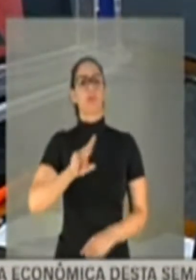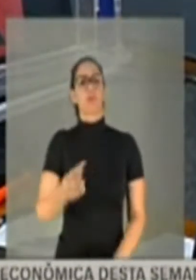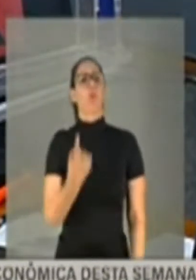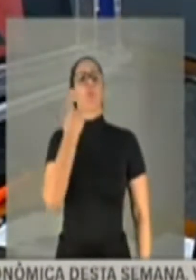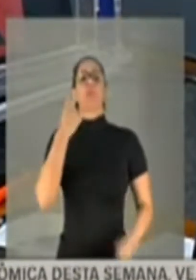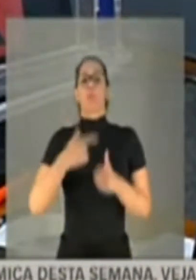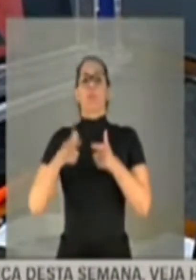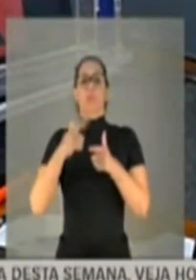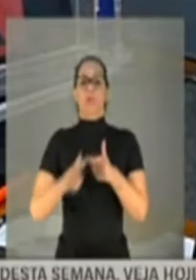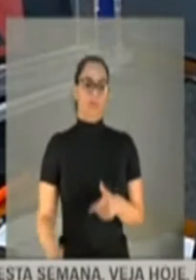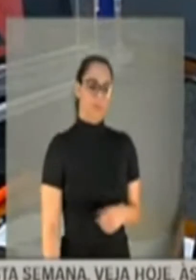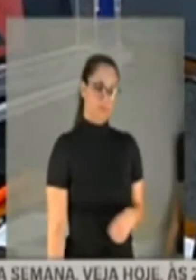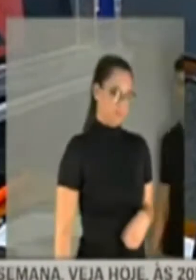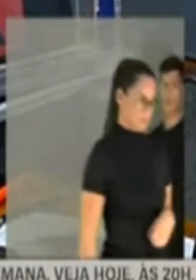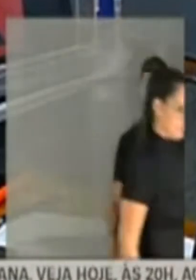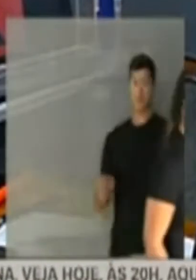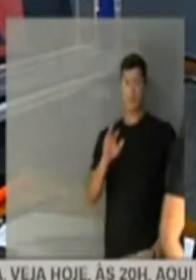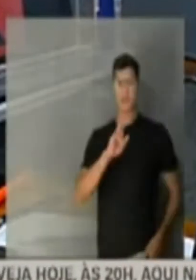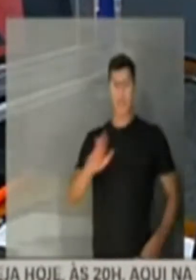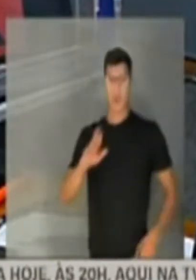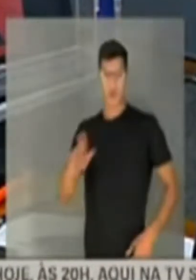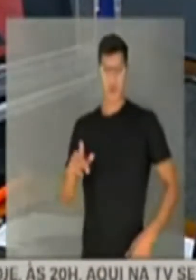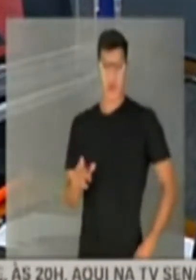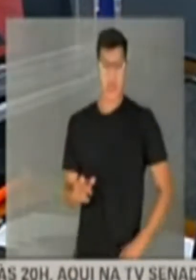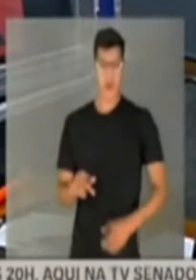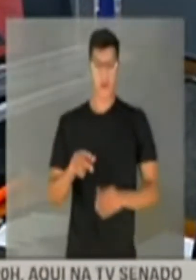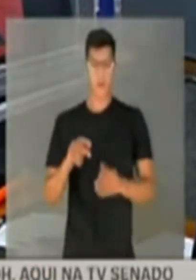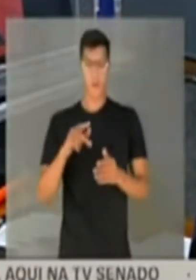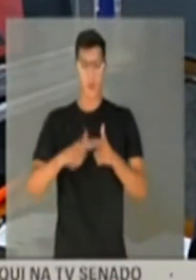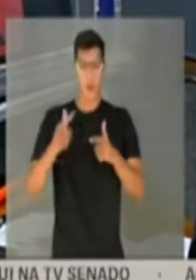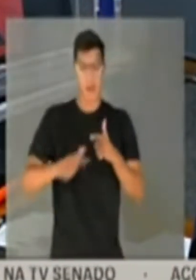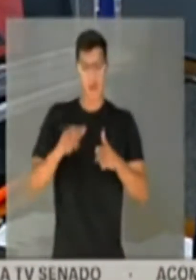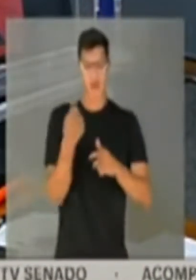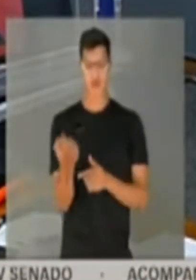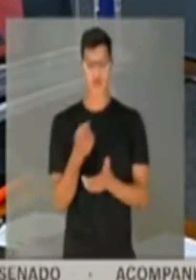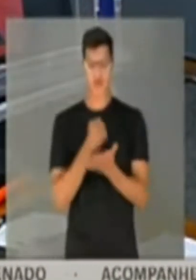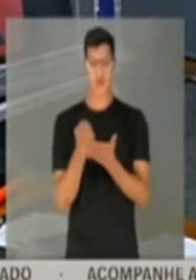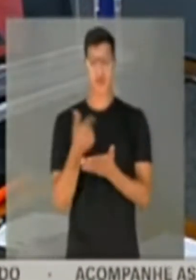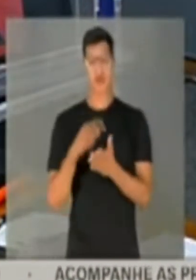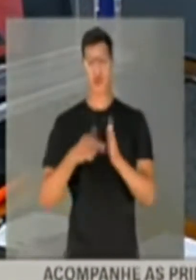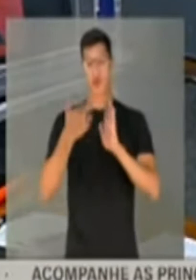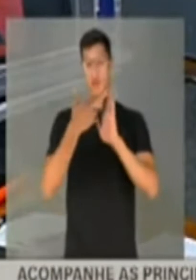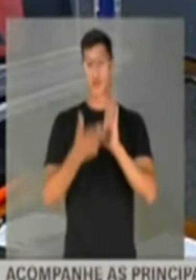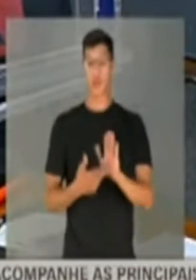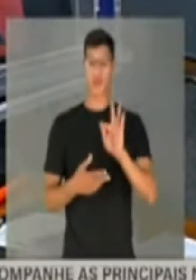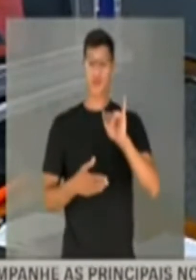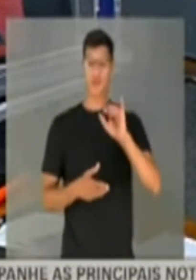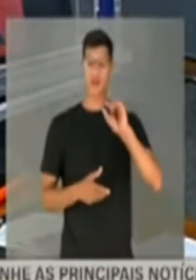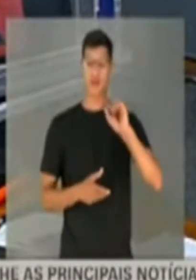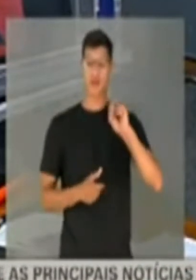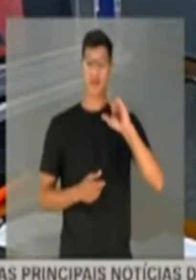problema desse contrato. Nós não tínhamos a regularidade fiscal da